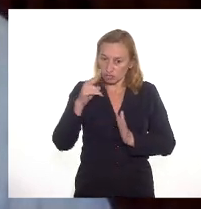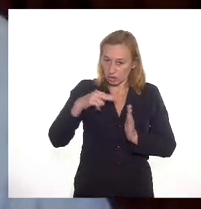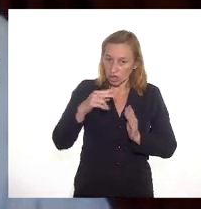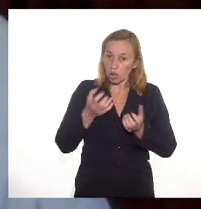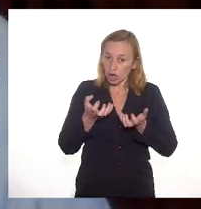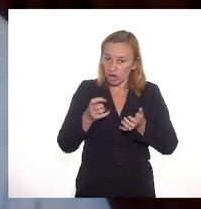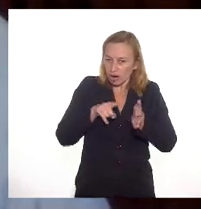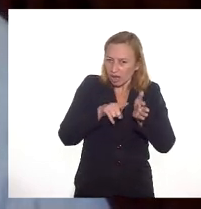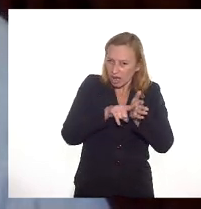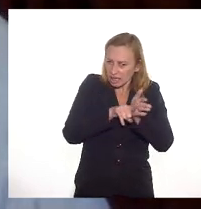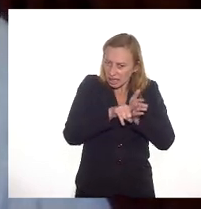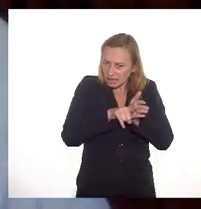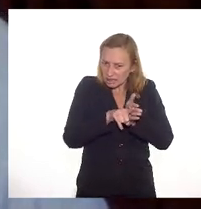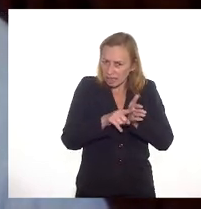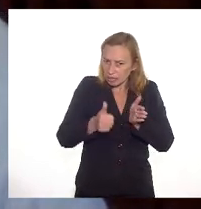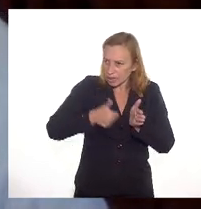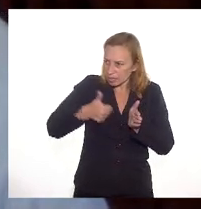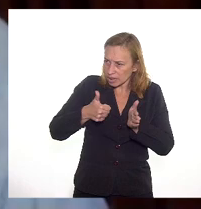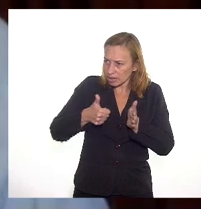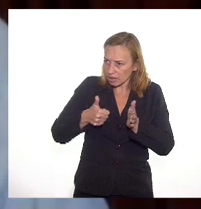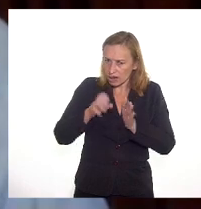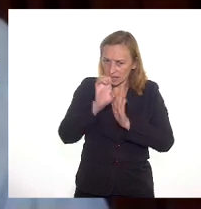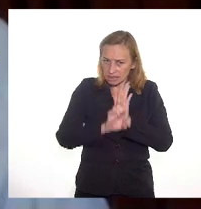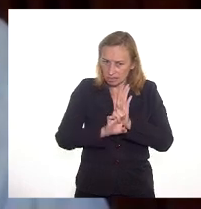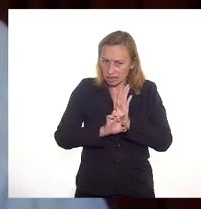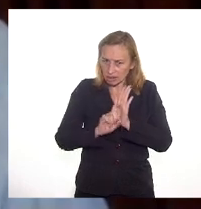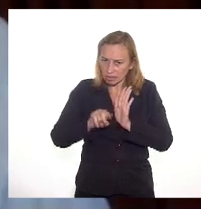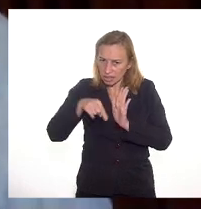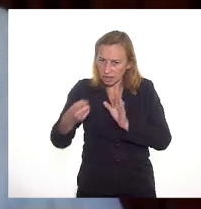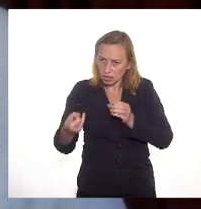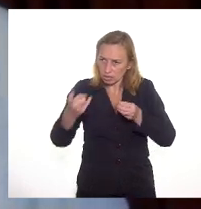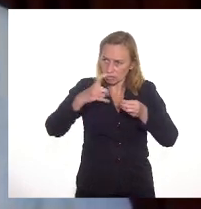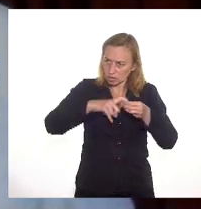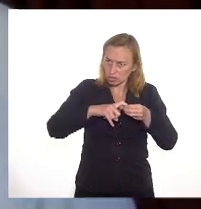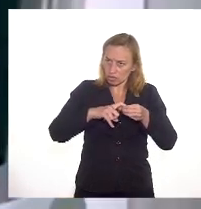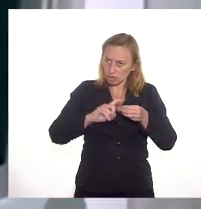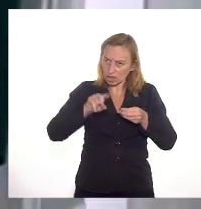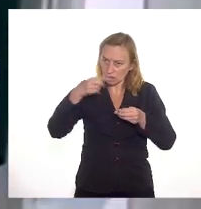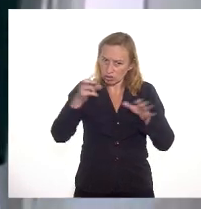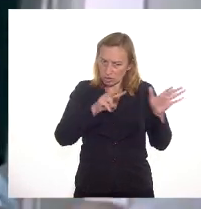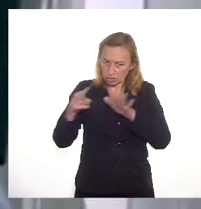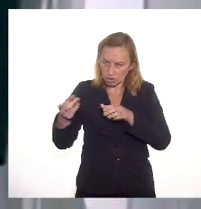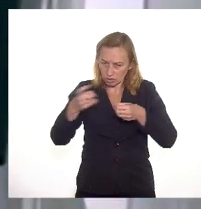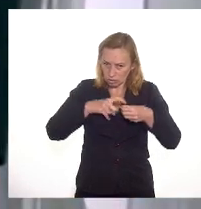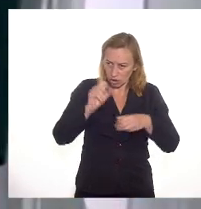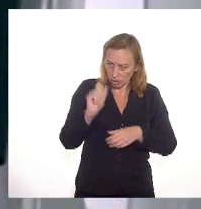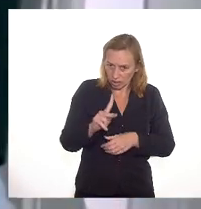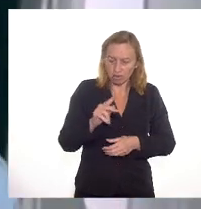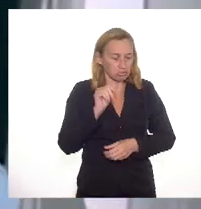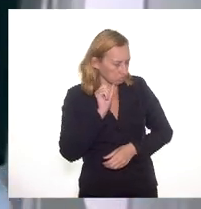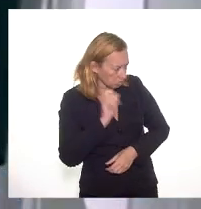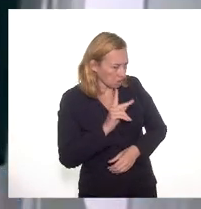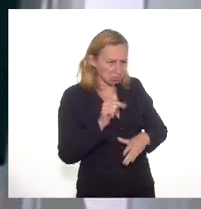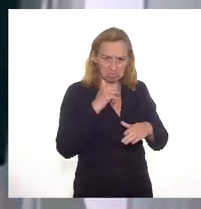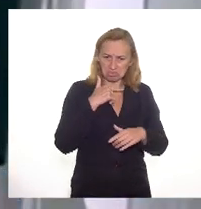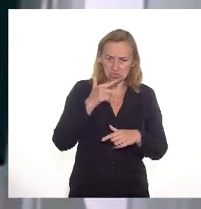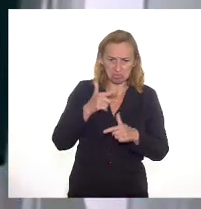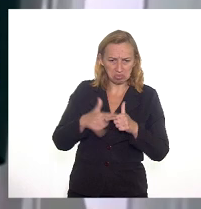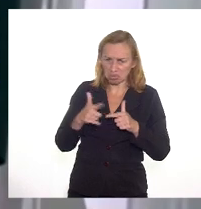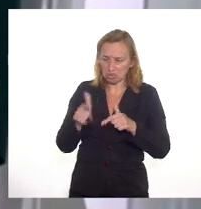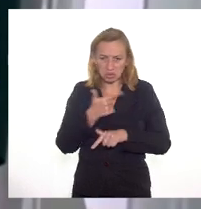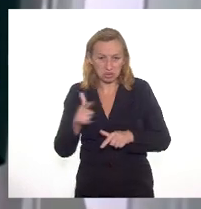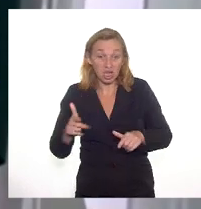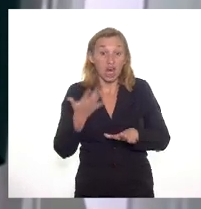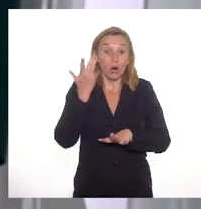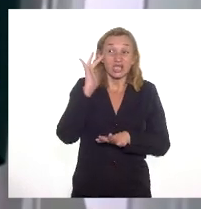ir analisar as emendas de Vossa Excelência, sem prejuízo, que volte semana que vem. Sem problema. Eu vou... É porque eu achei que